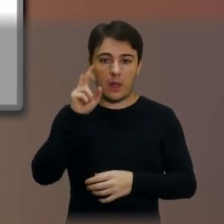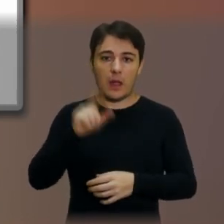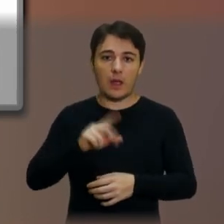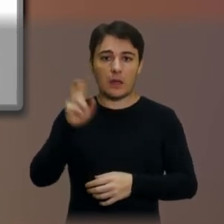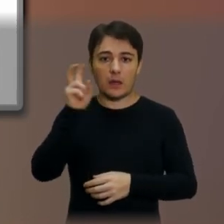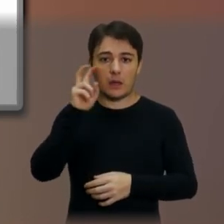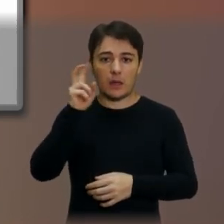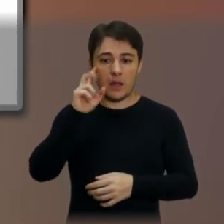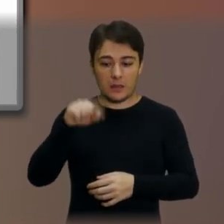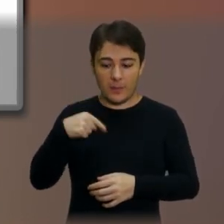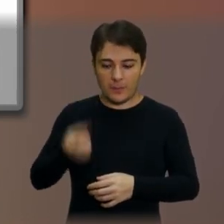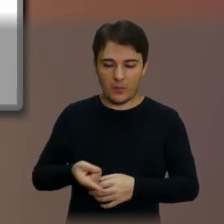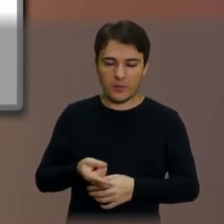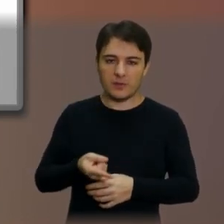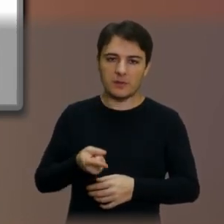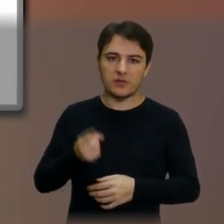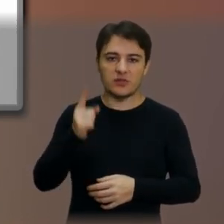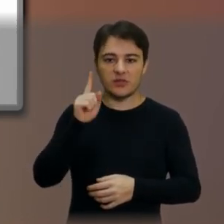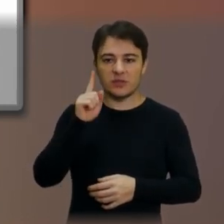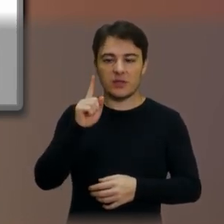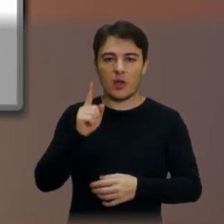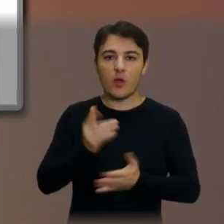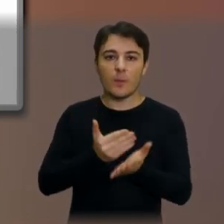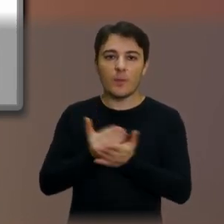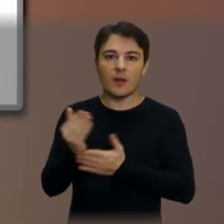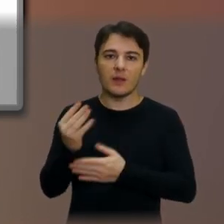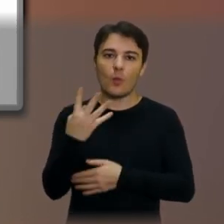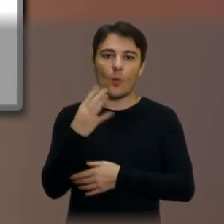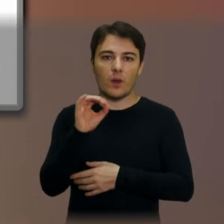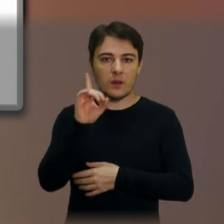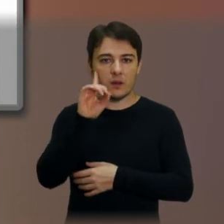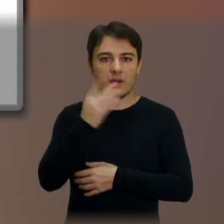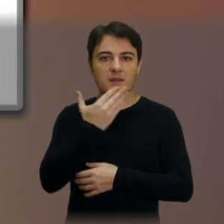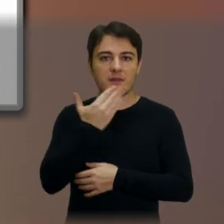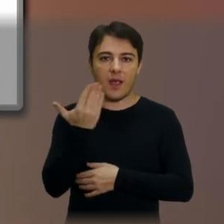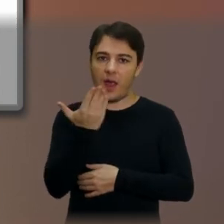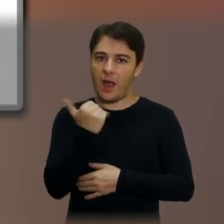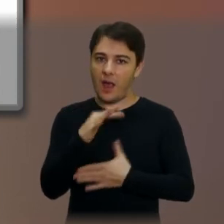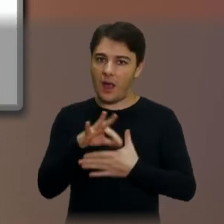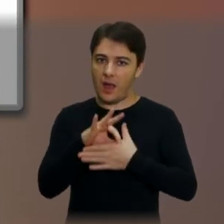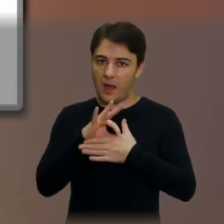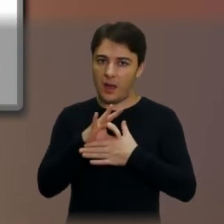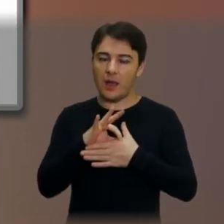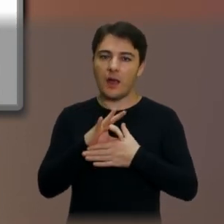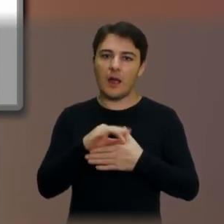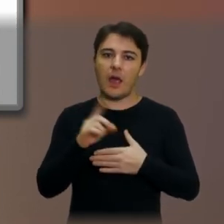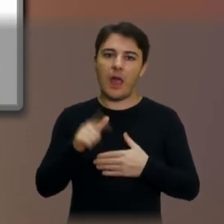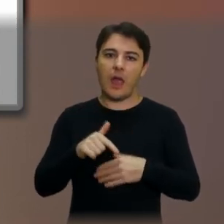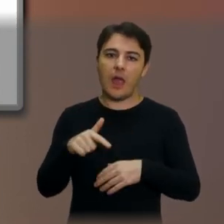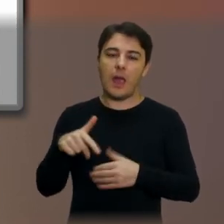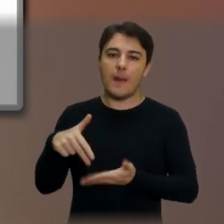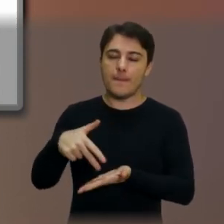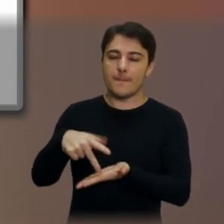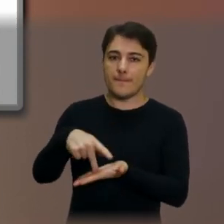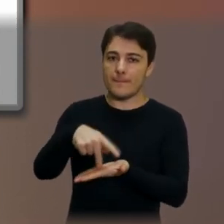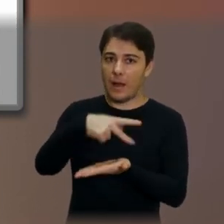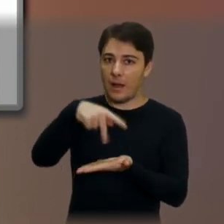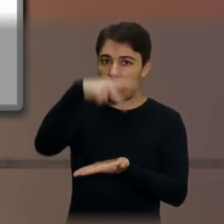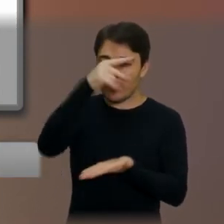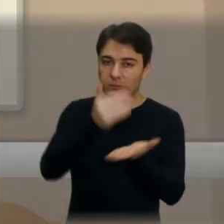quinta-feira depois das cinzas início da Quaresma a preparação para a Páscoa a mais importante festa do calendário litúrgico